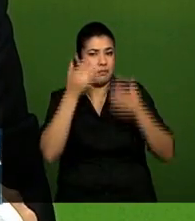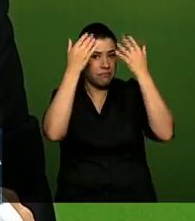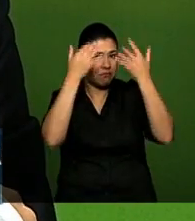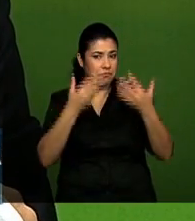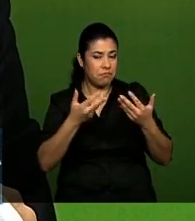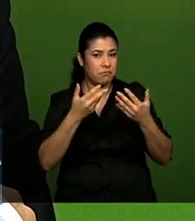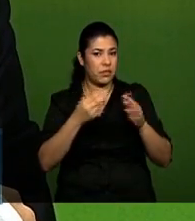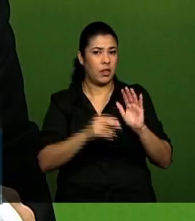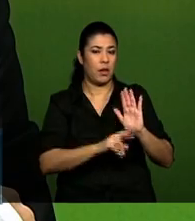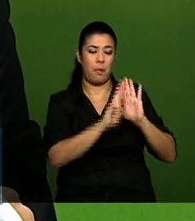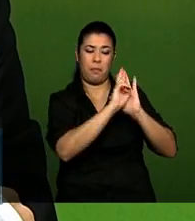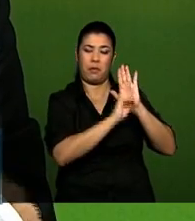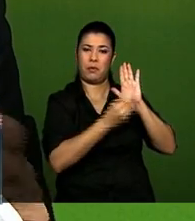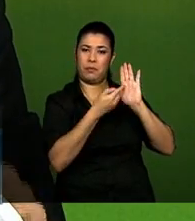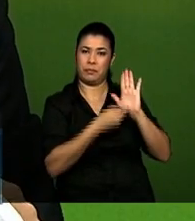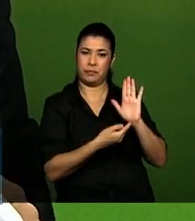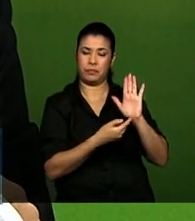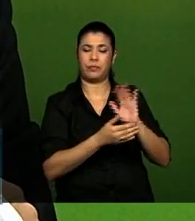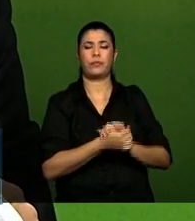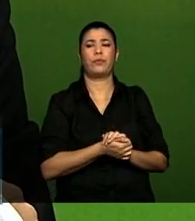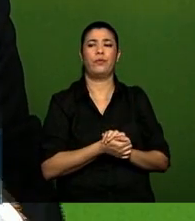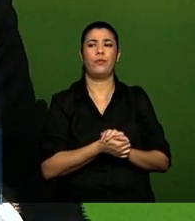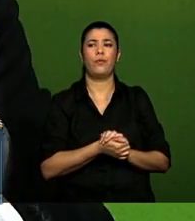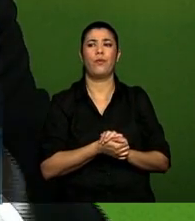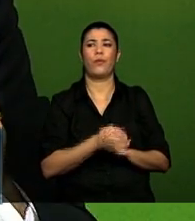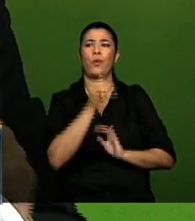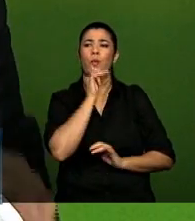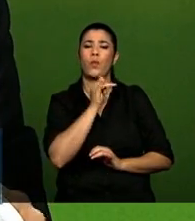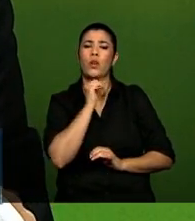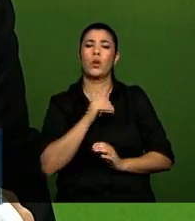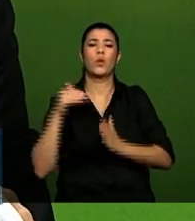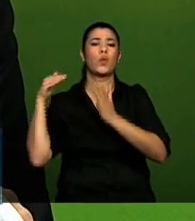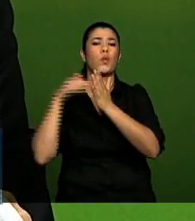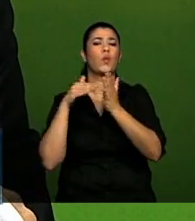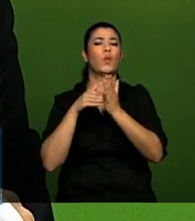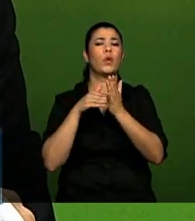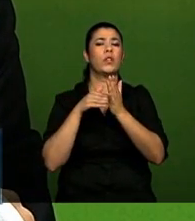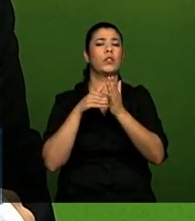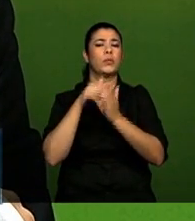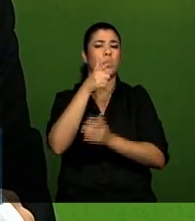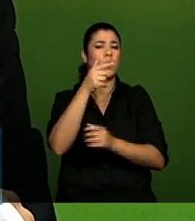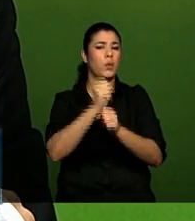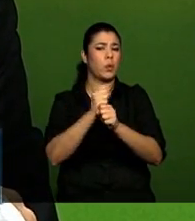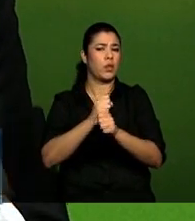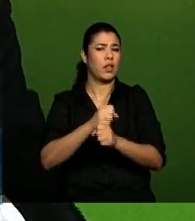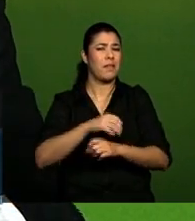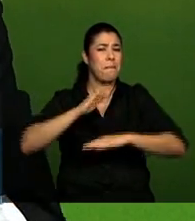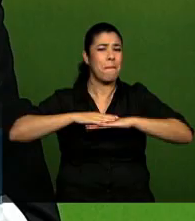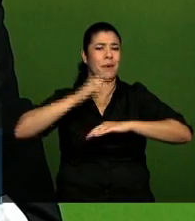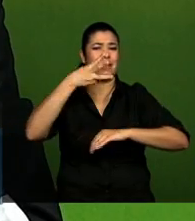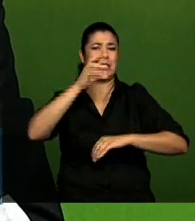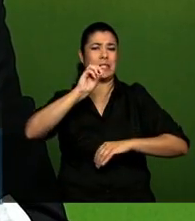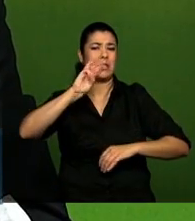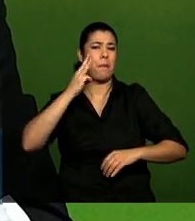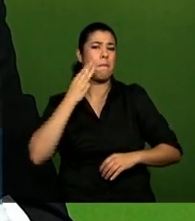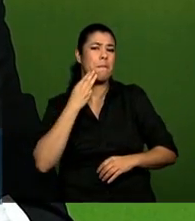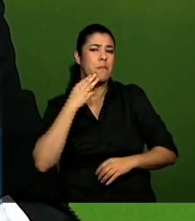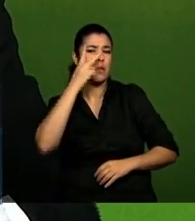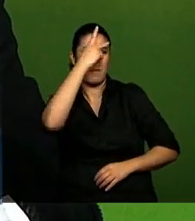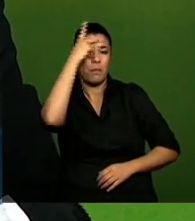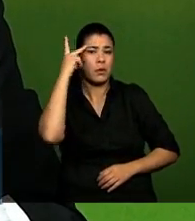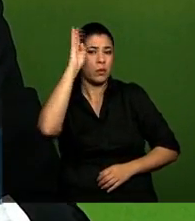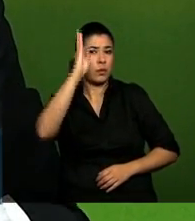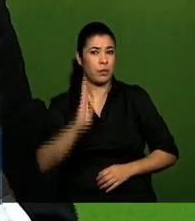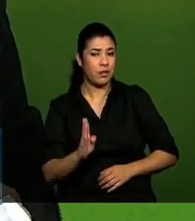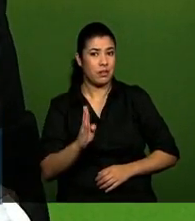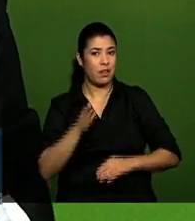referência a Algum deles nesses últimos anos mais de 30 milhões de brasileiros e brasileiras acessaram a